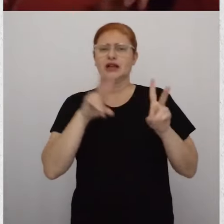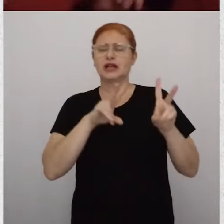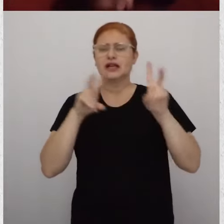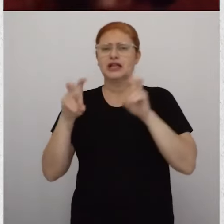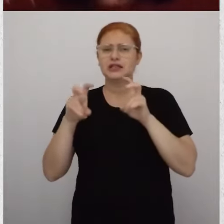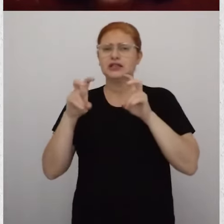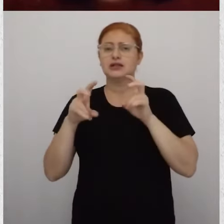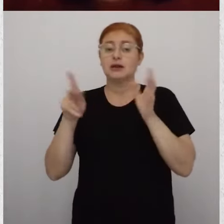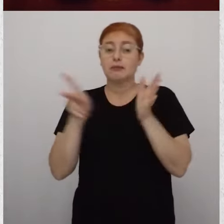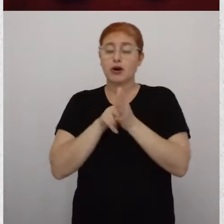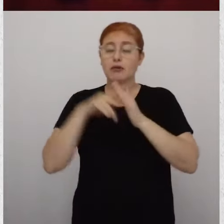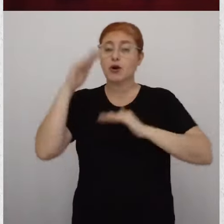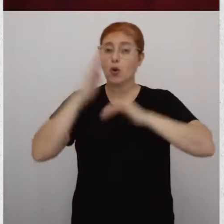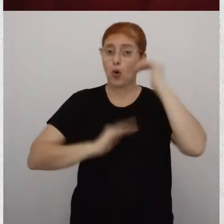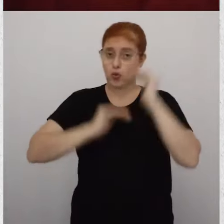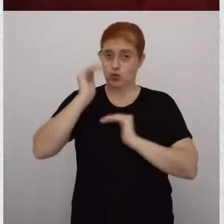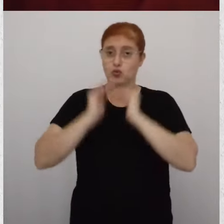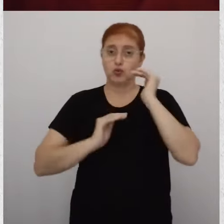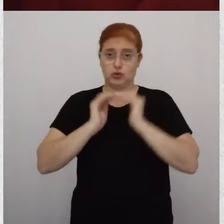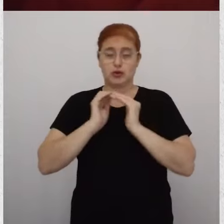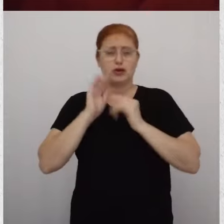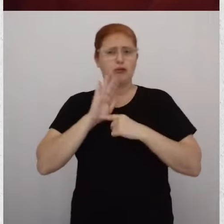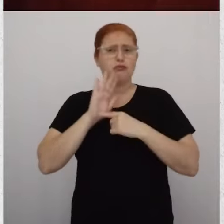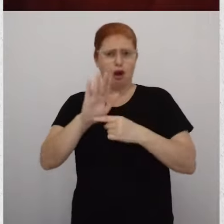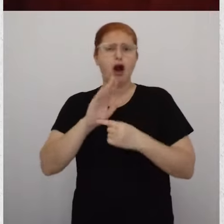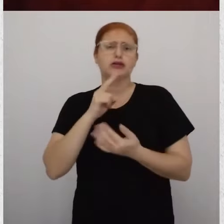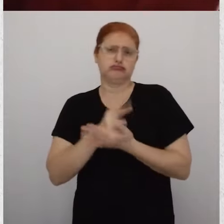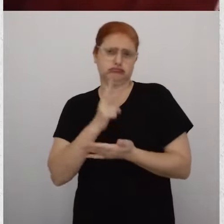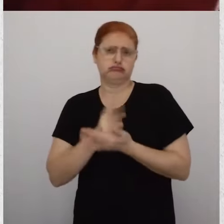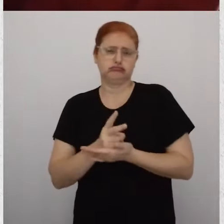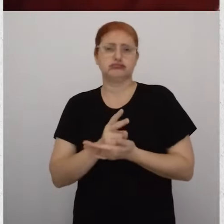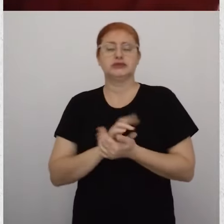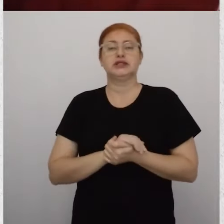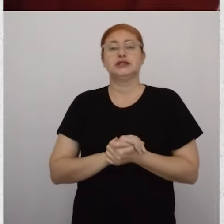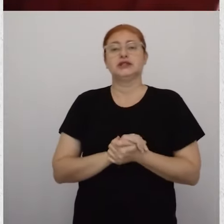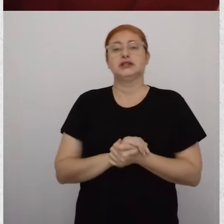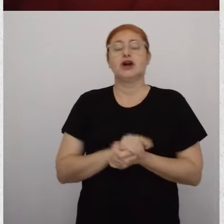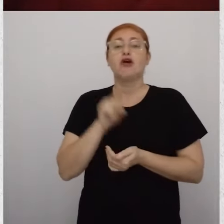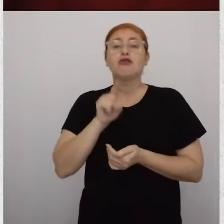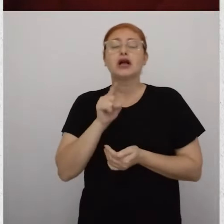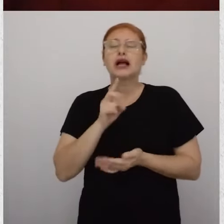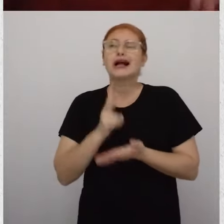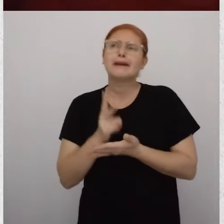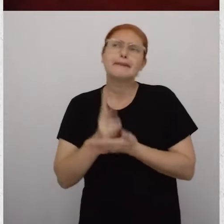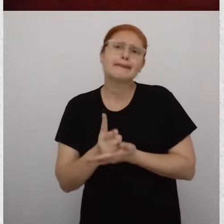a si mesma está muito colocada, né? Sempre. Você é sempre